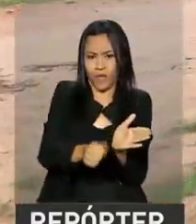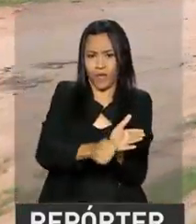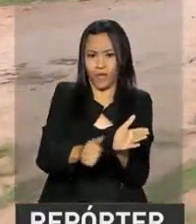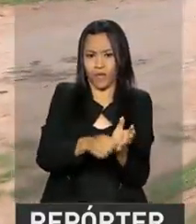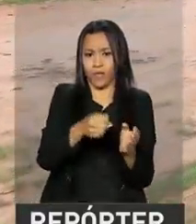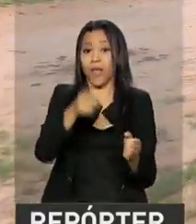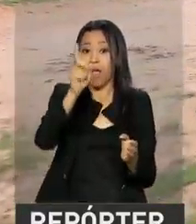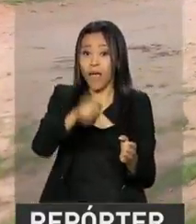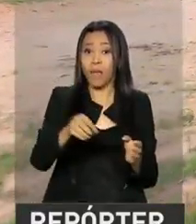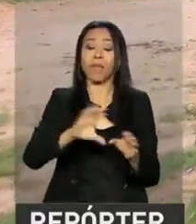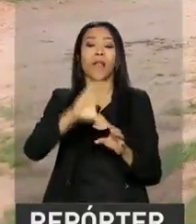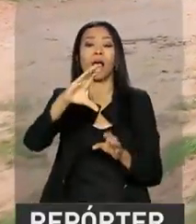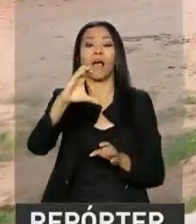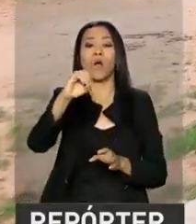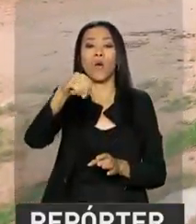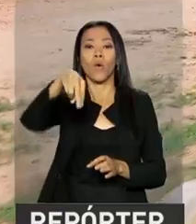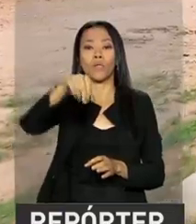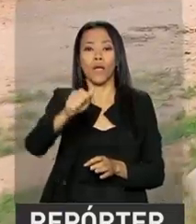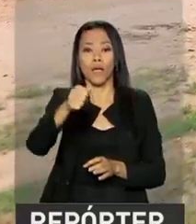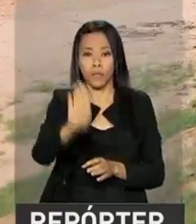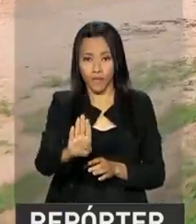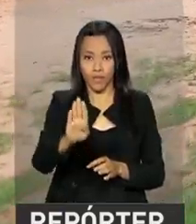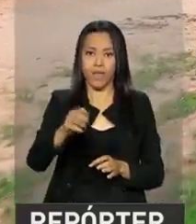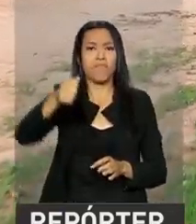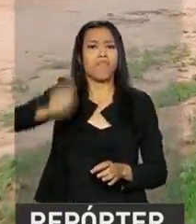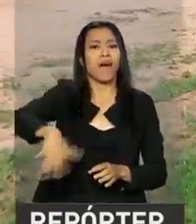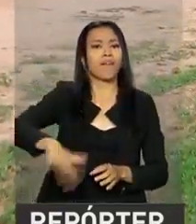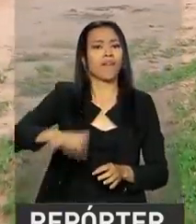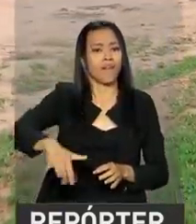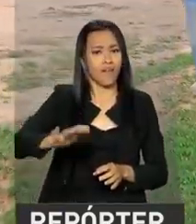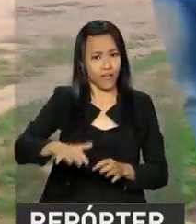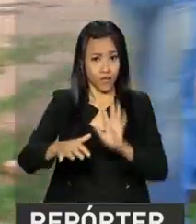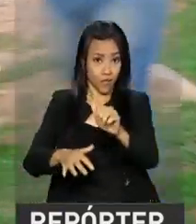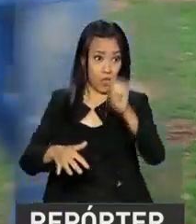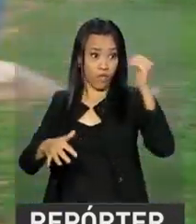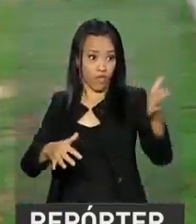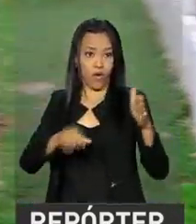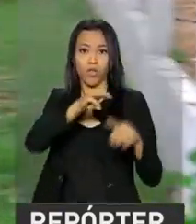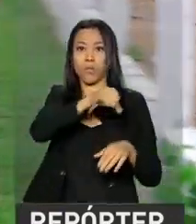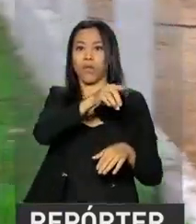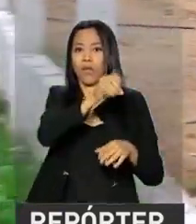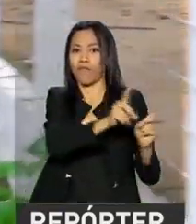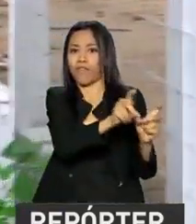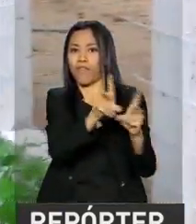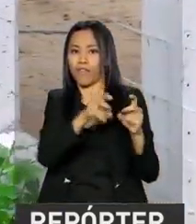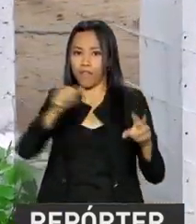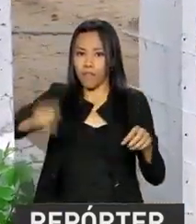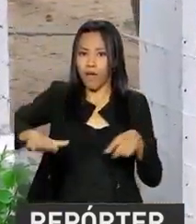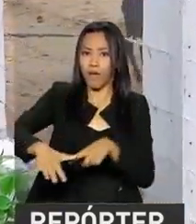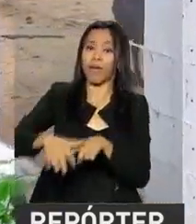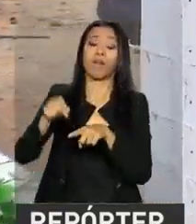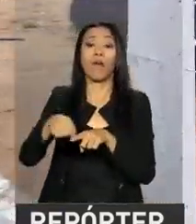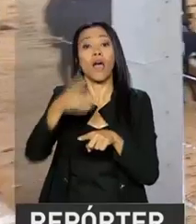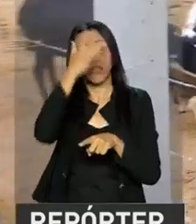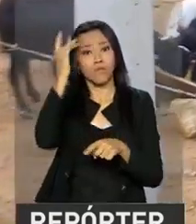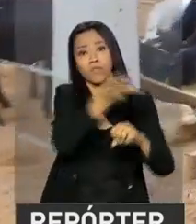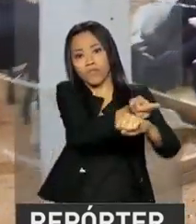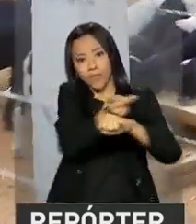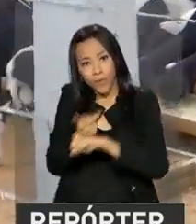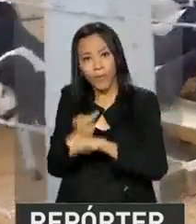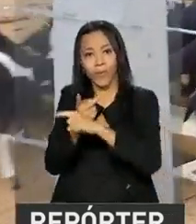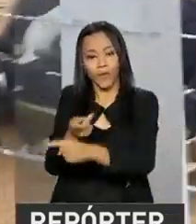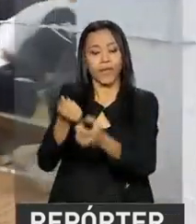Conab é ofertado a preços abaixo dos praticados no varejo a pequenos produtores. Com um custo mais acessível,